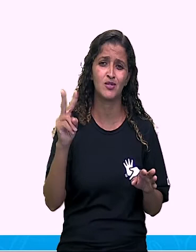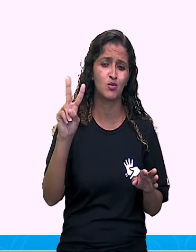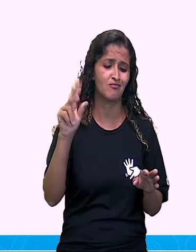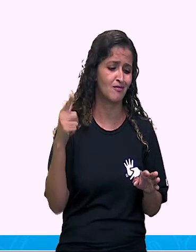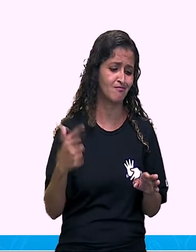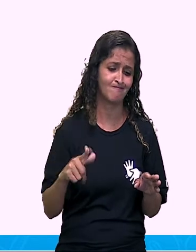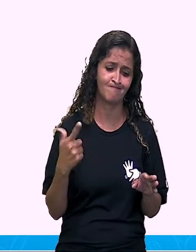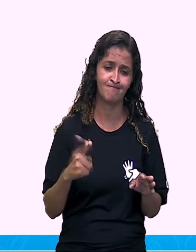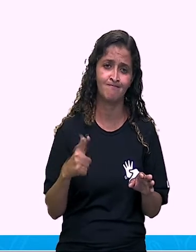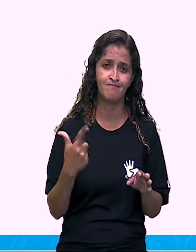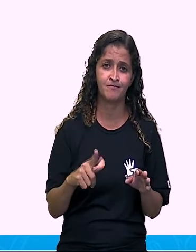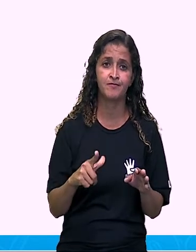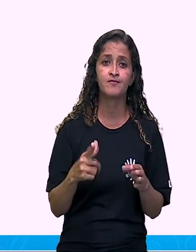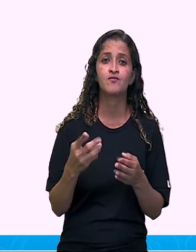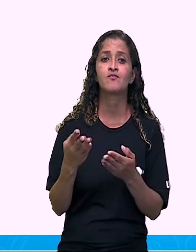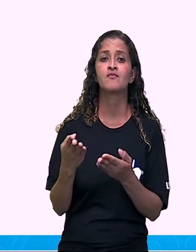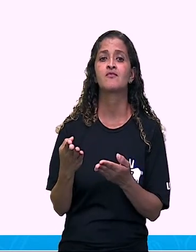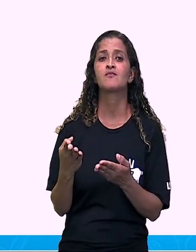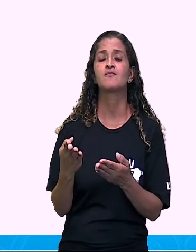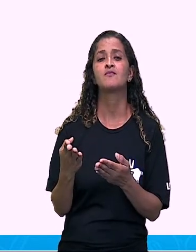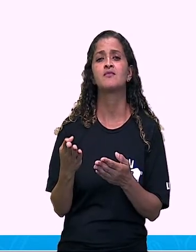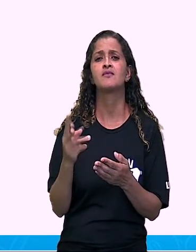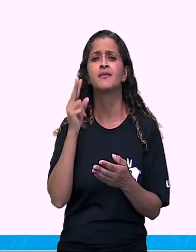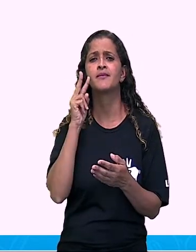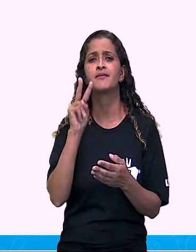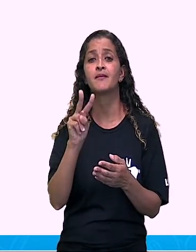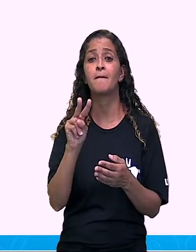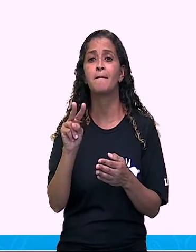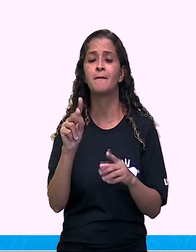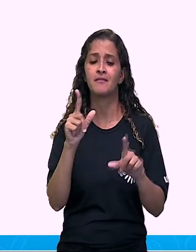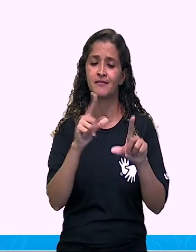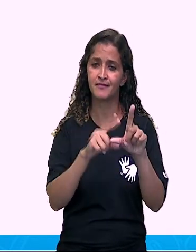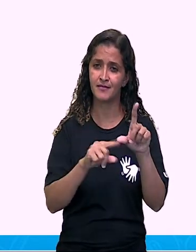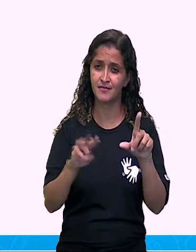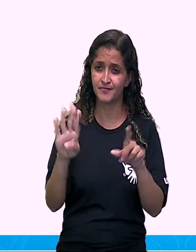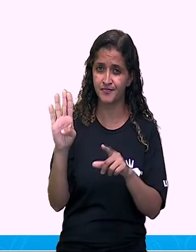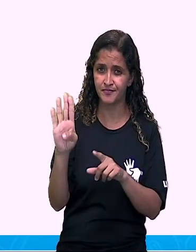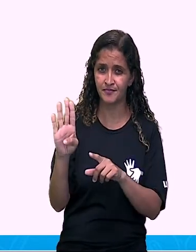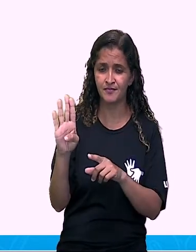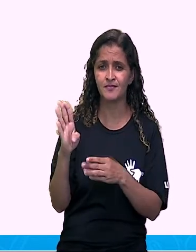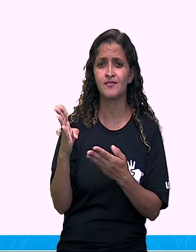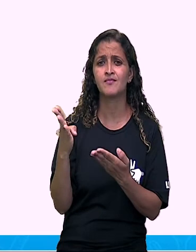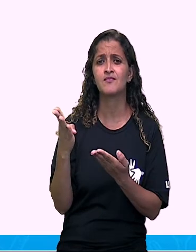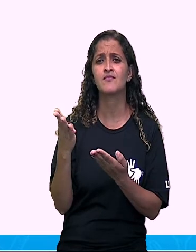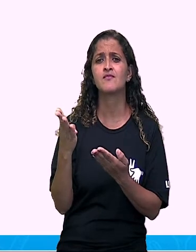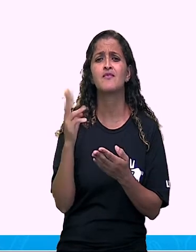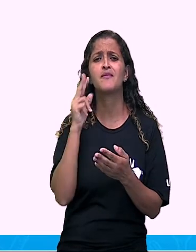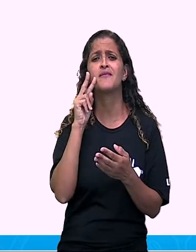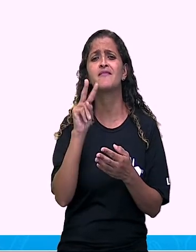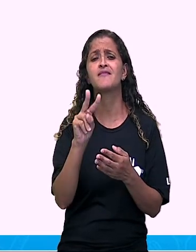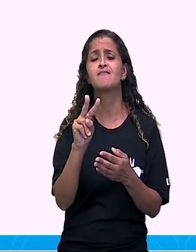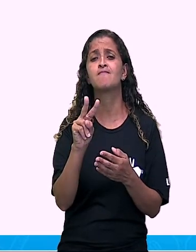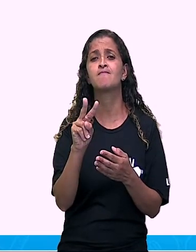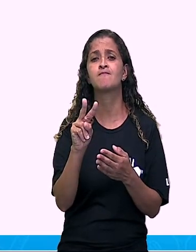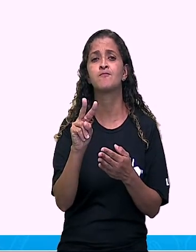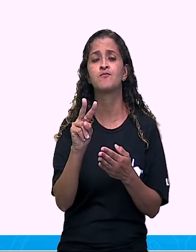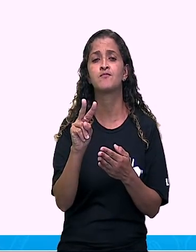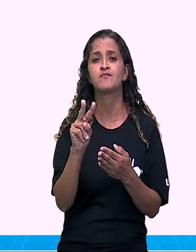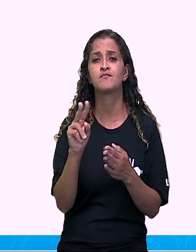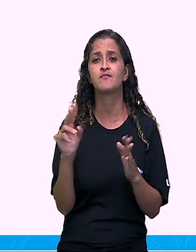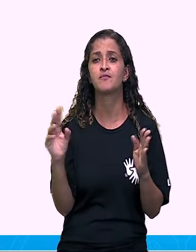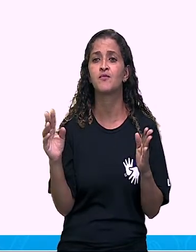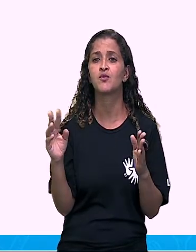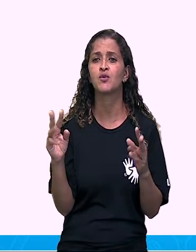tá? Agora nós vamos olhar lá, ó, a letra B. E aí? Eu